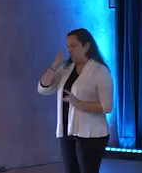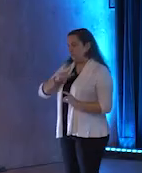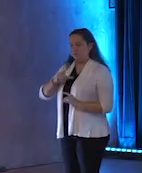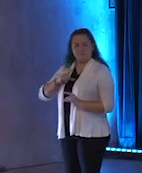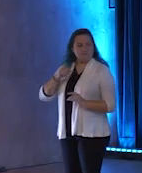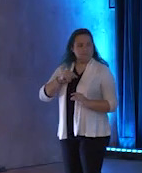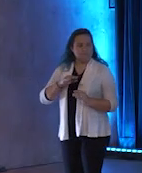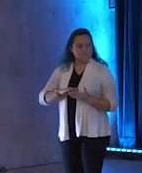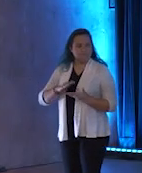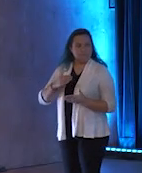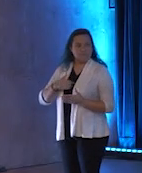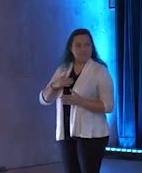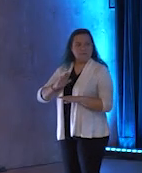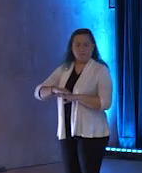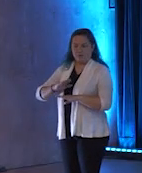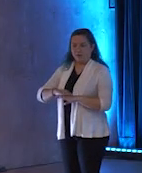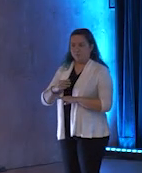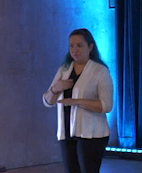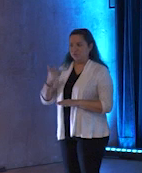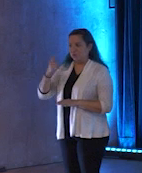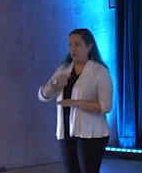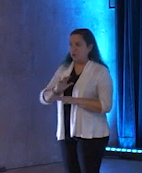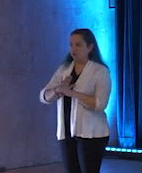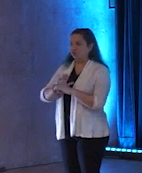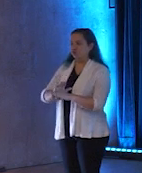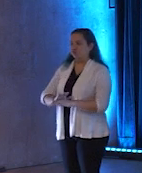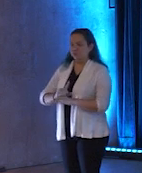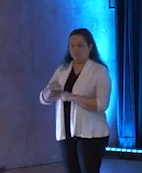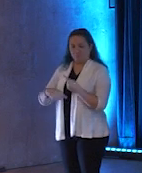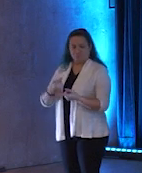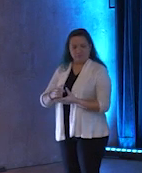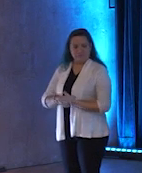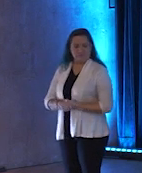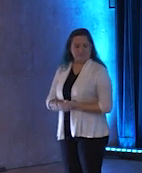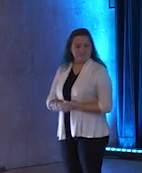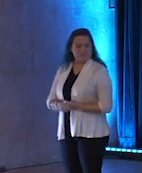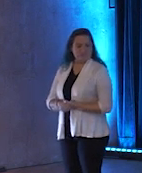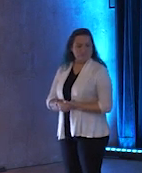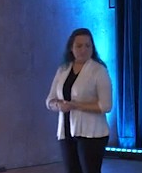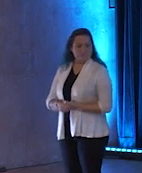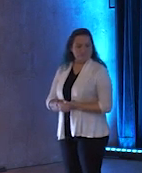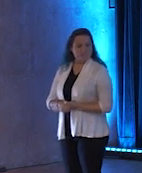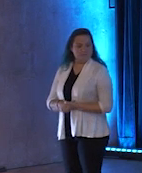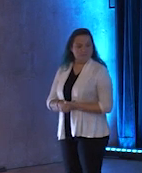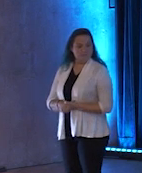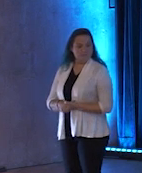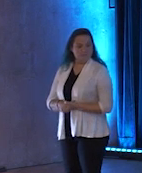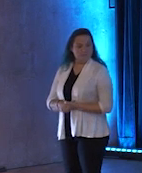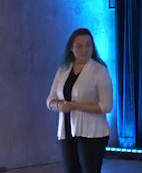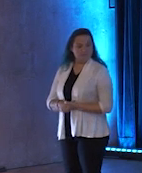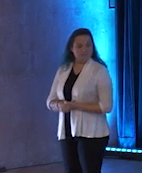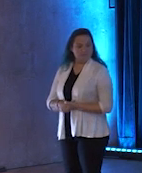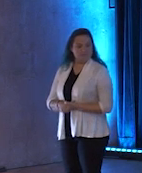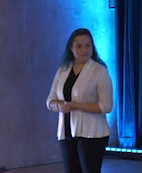momento tirar, mas faremos isso com o auxílio da física e do raio-x. Numa próxima eu conto para vocês, mas não